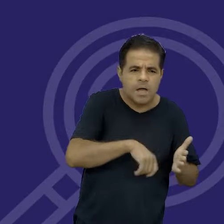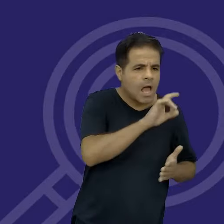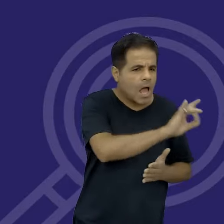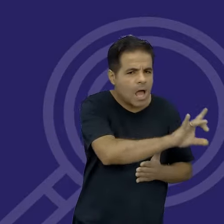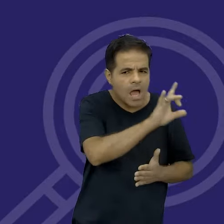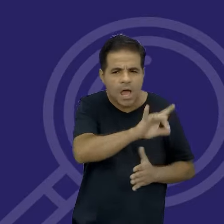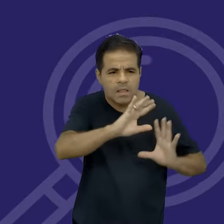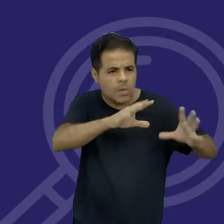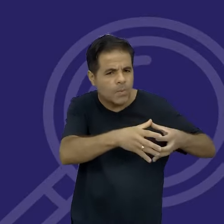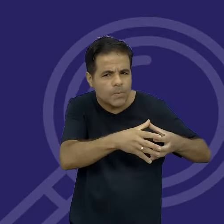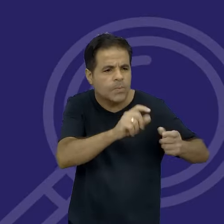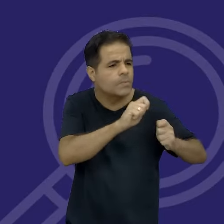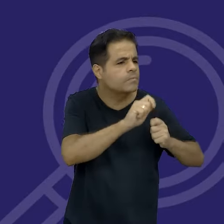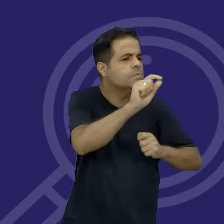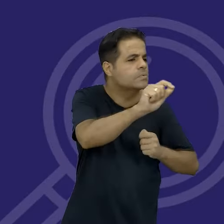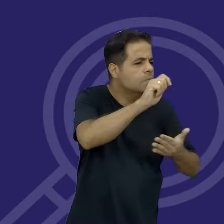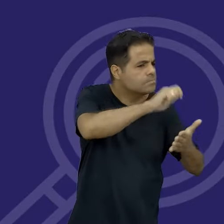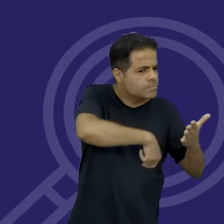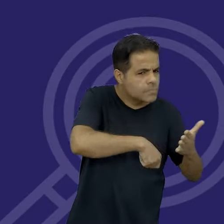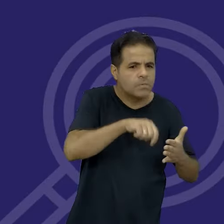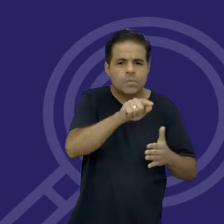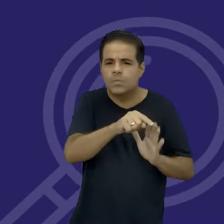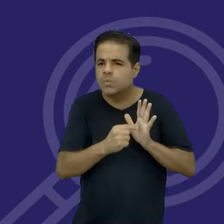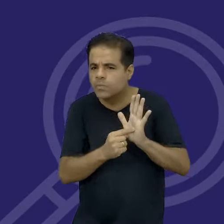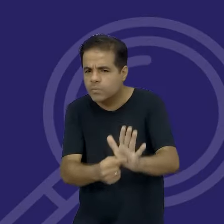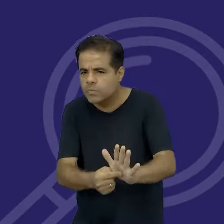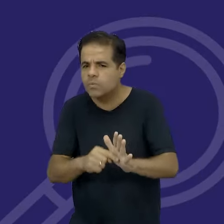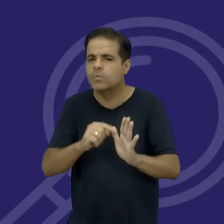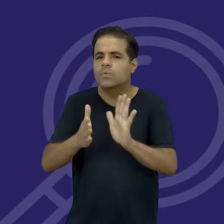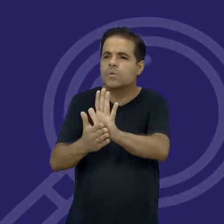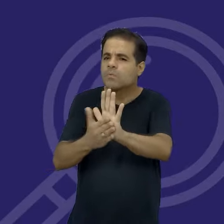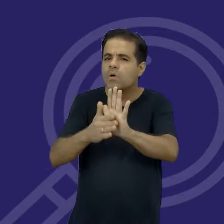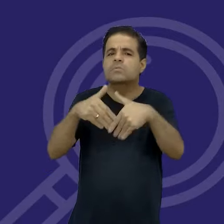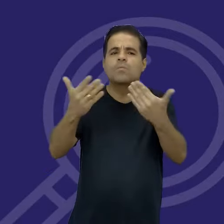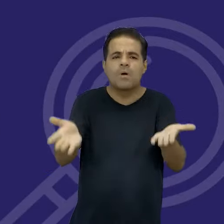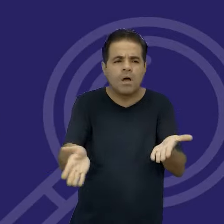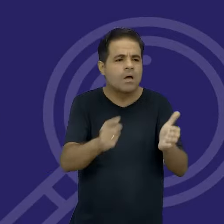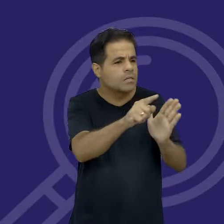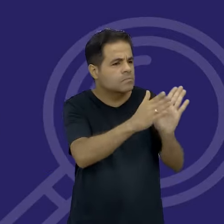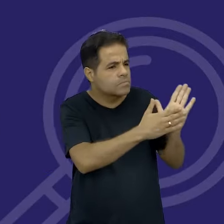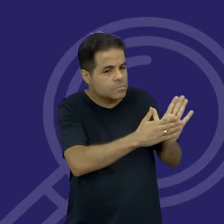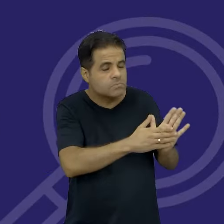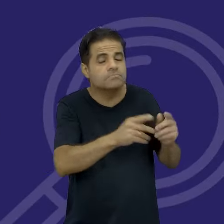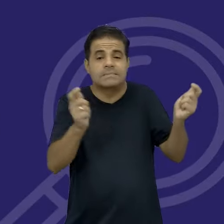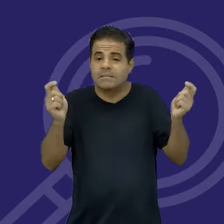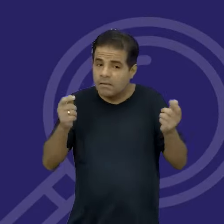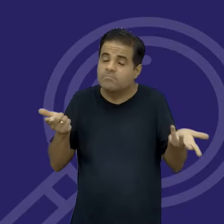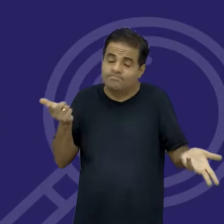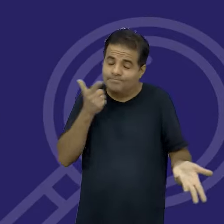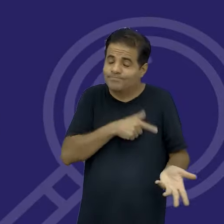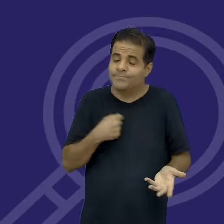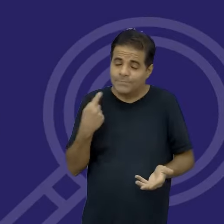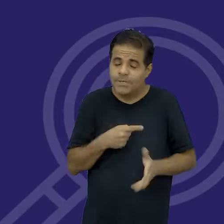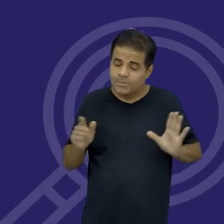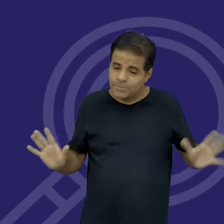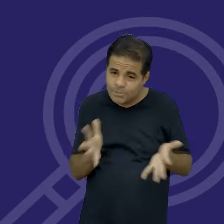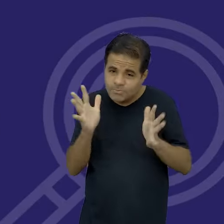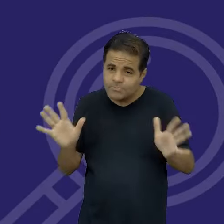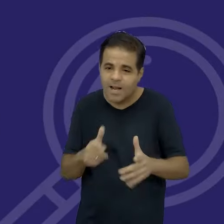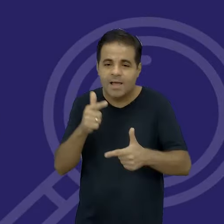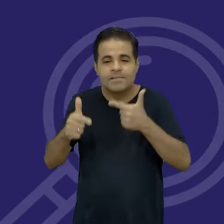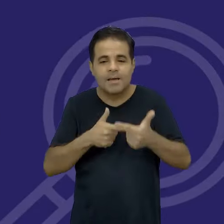está fazendo, que cada aluno está apresentando de proposta, para que possamos estimular esse trabalho colaborativo em